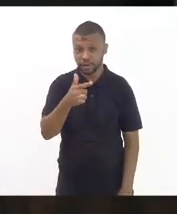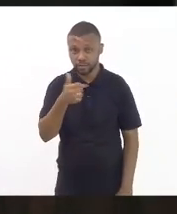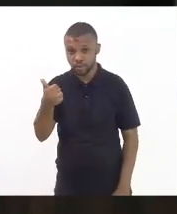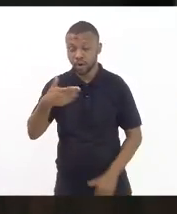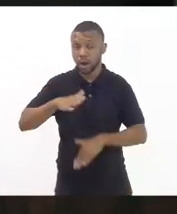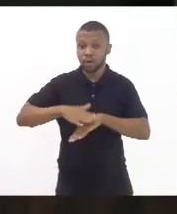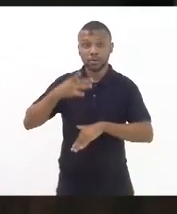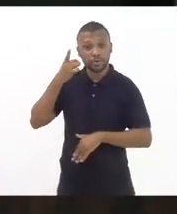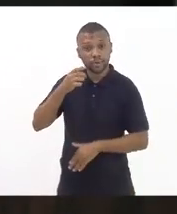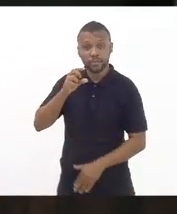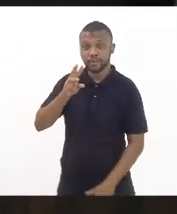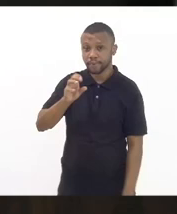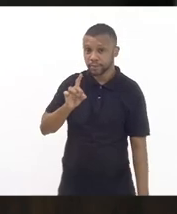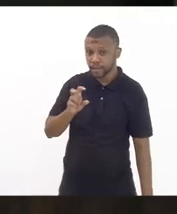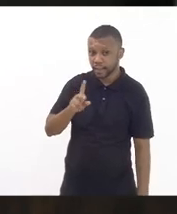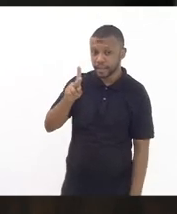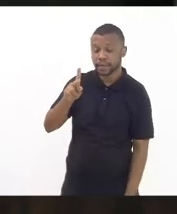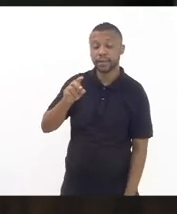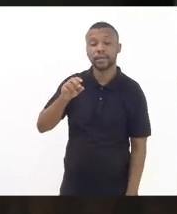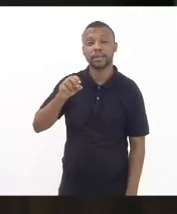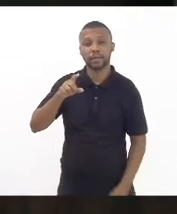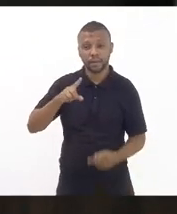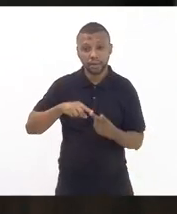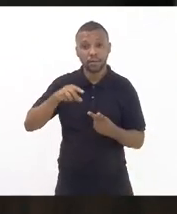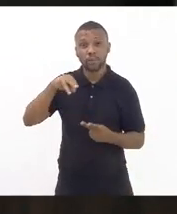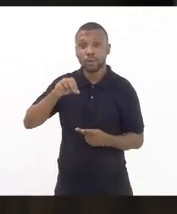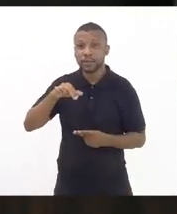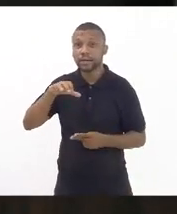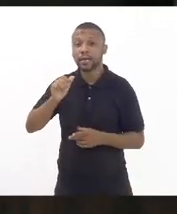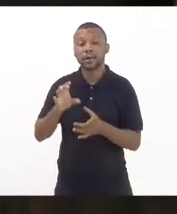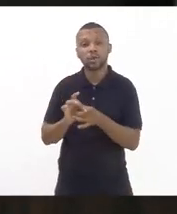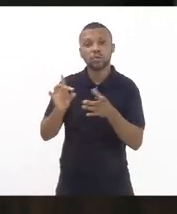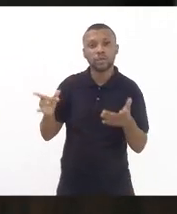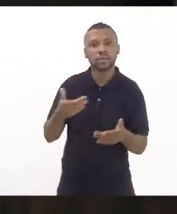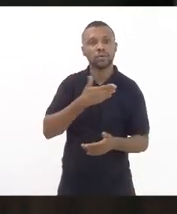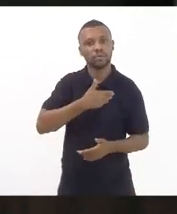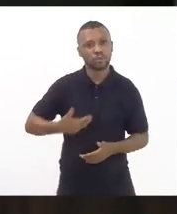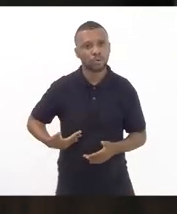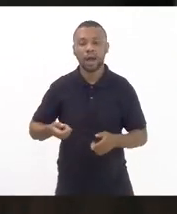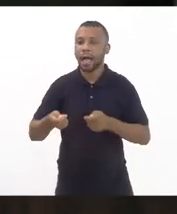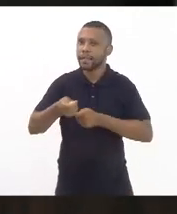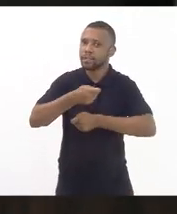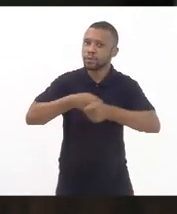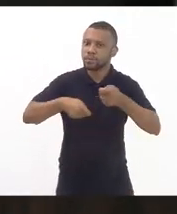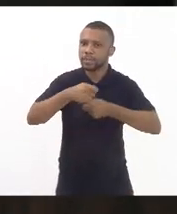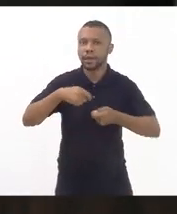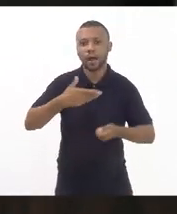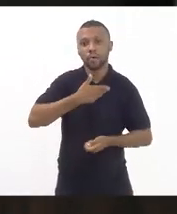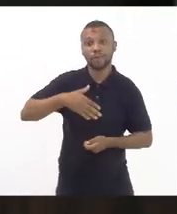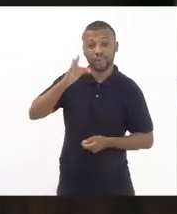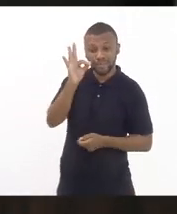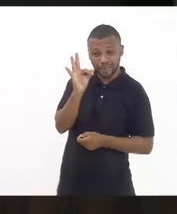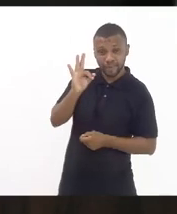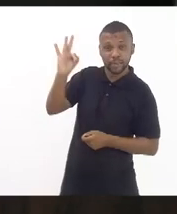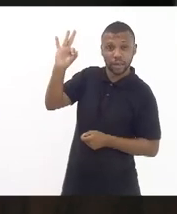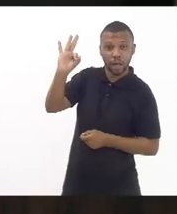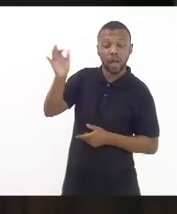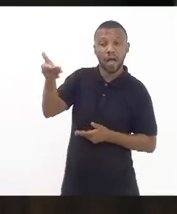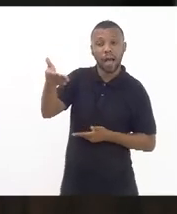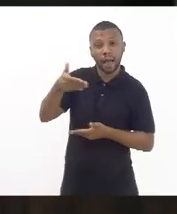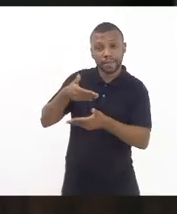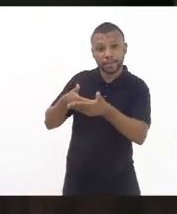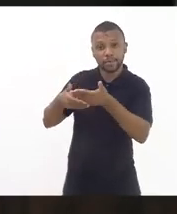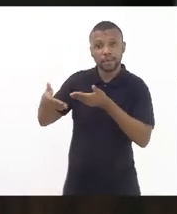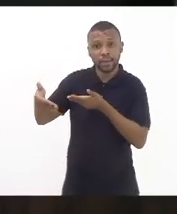Valdeque Carneiro e Mônica Francisco, que autoriza o Poder Executivo a negociar com o ente federal a transferência para o